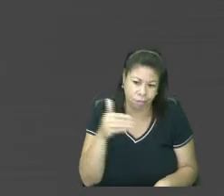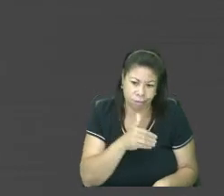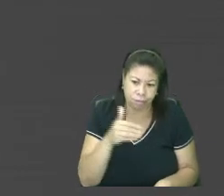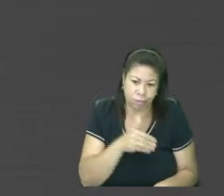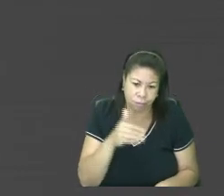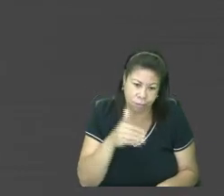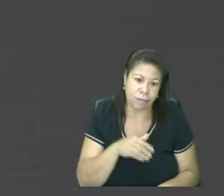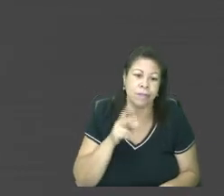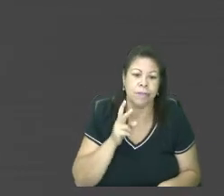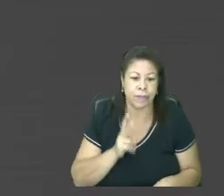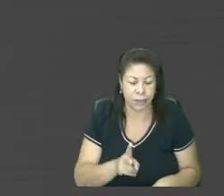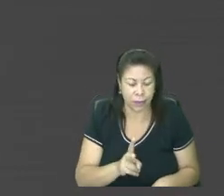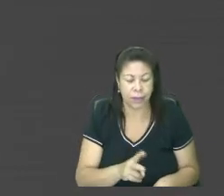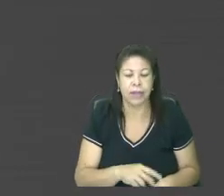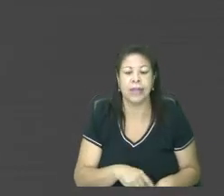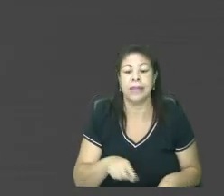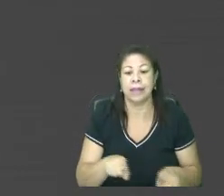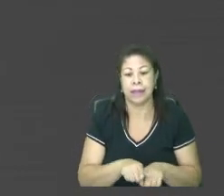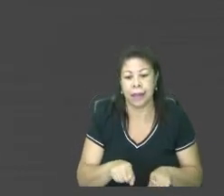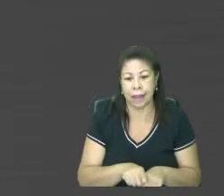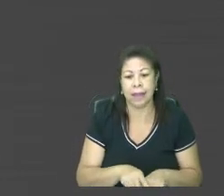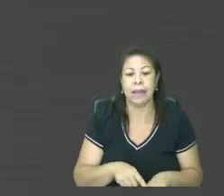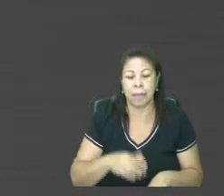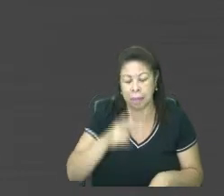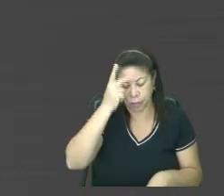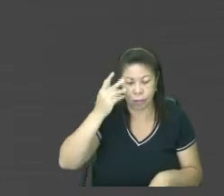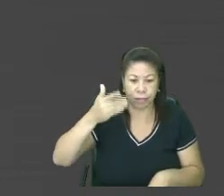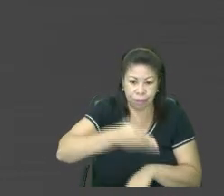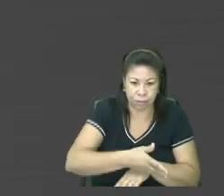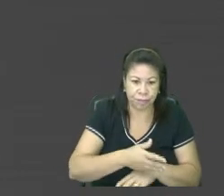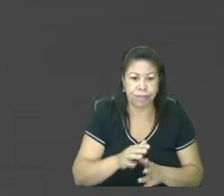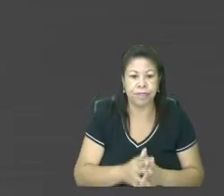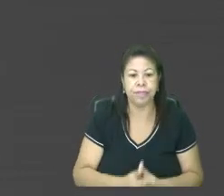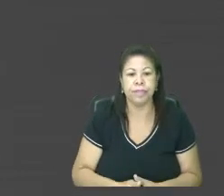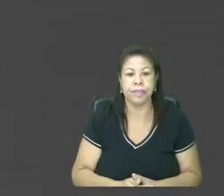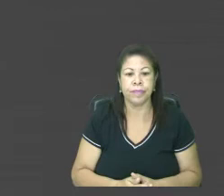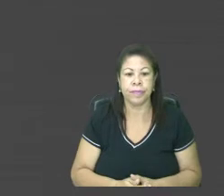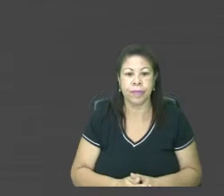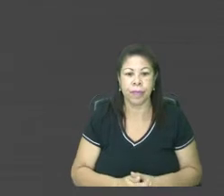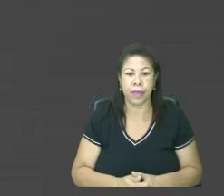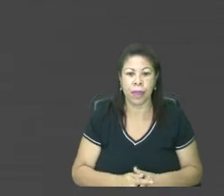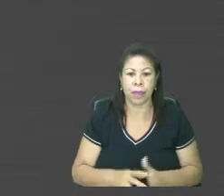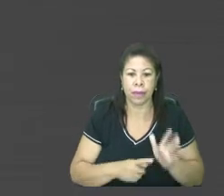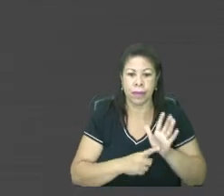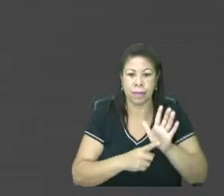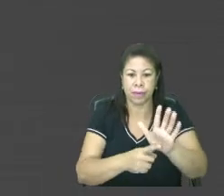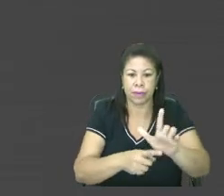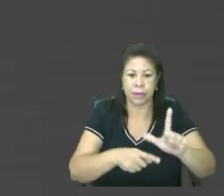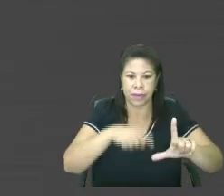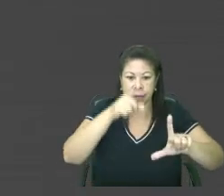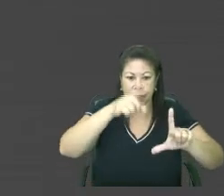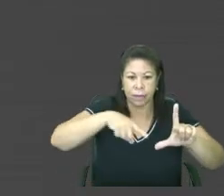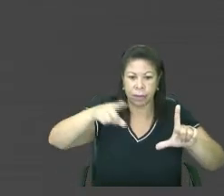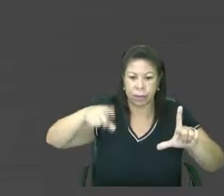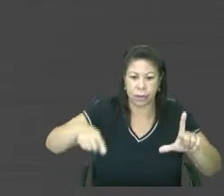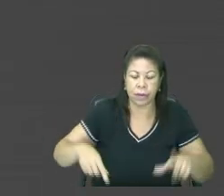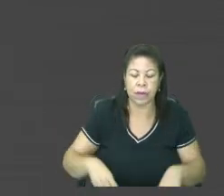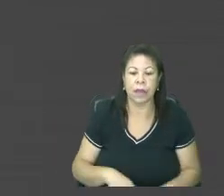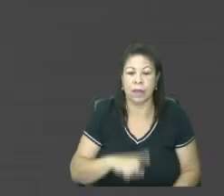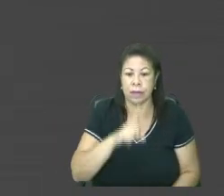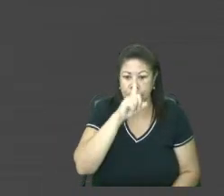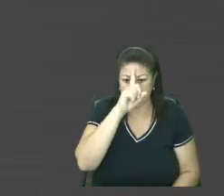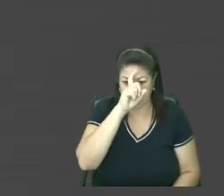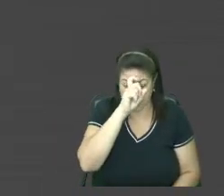nosso de urgência e emergência, a gente tem esse perfil. Aqui os dados do pronto-socorro municipal,